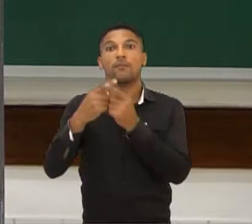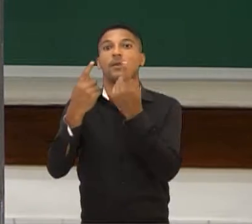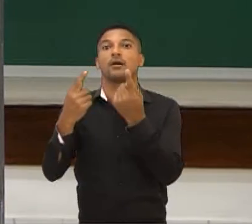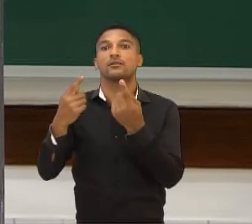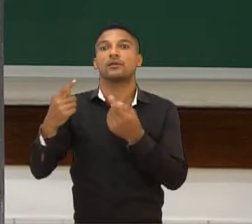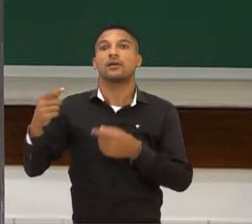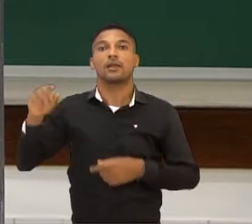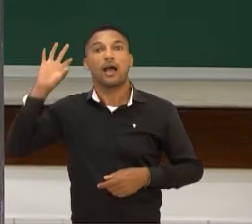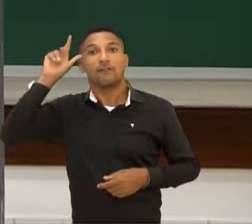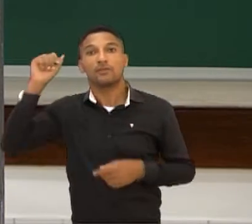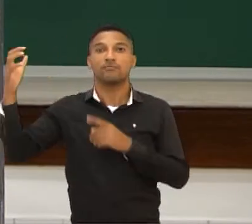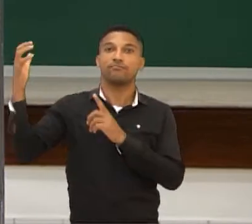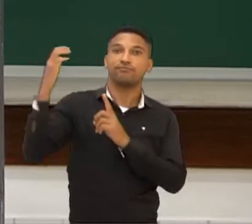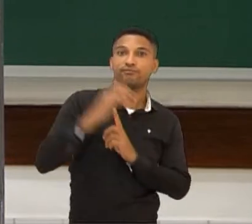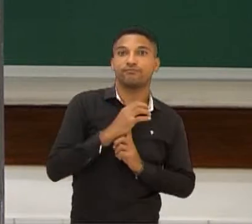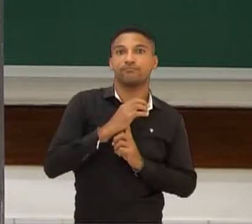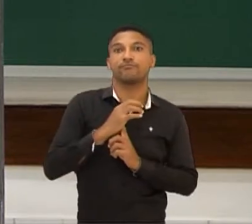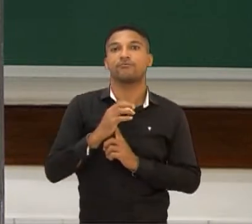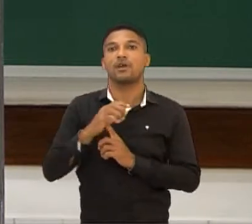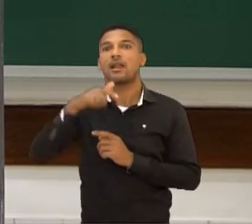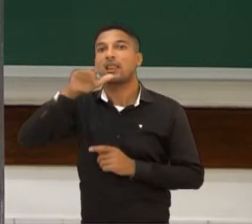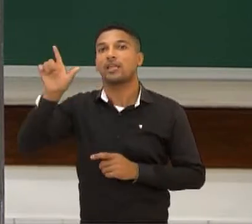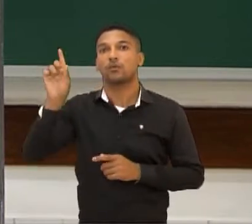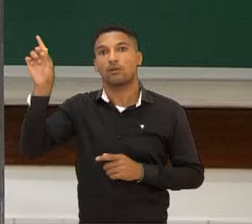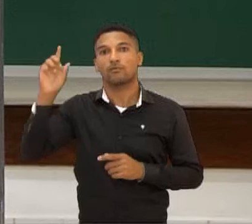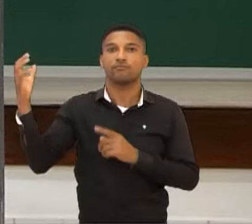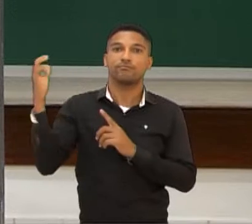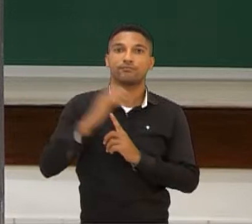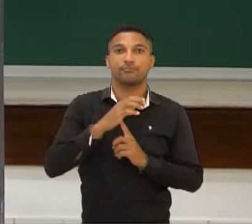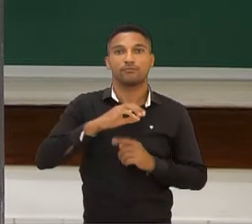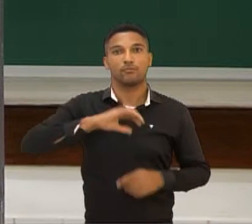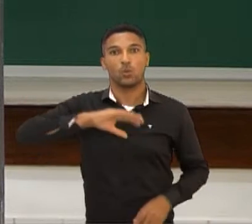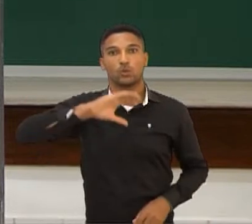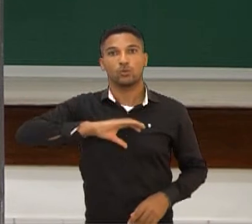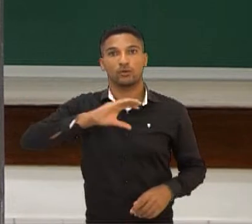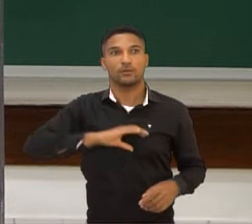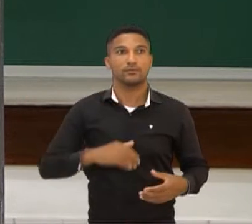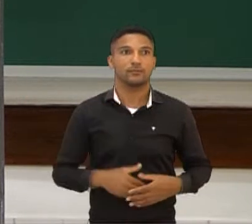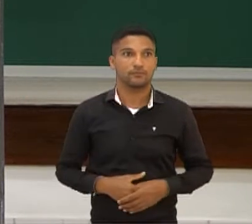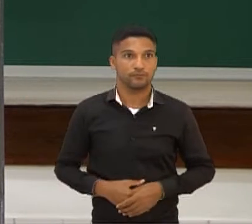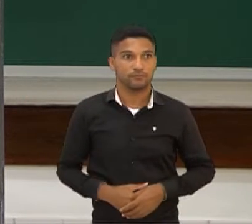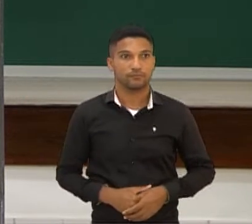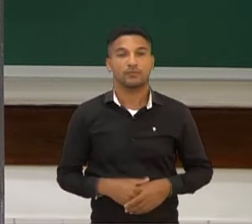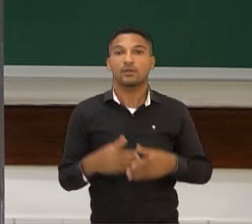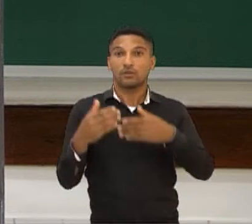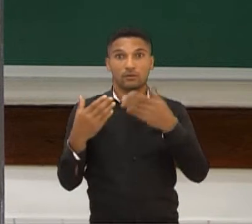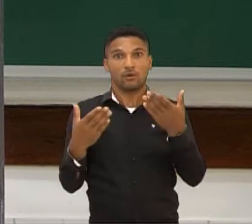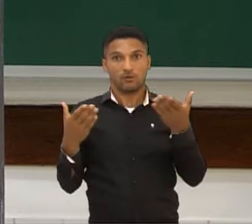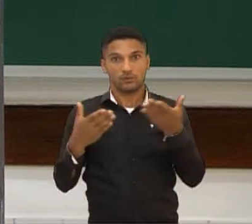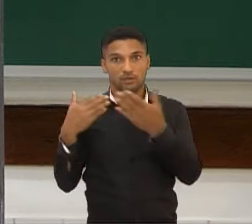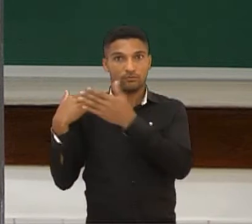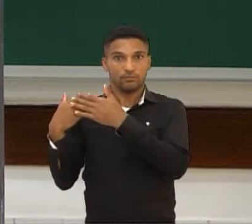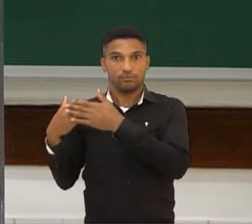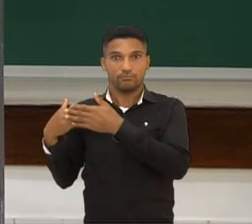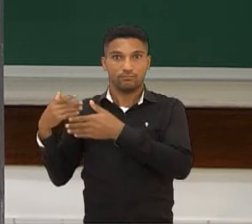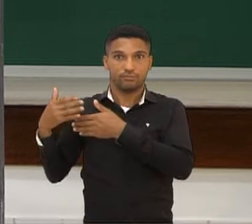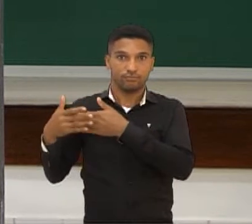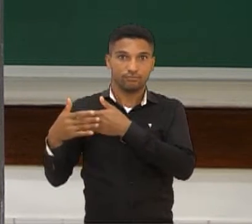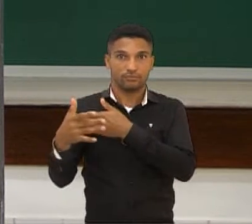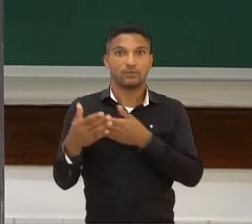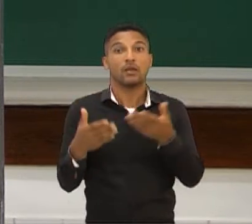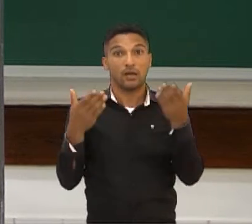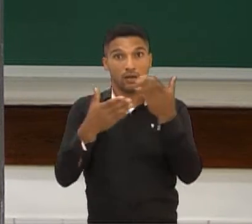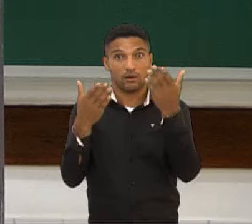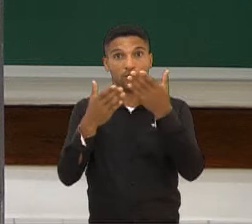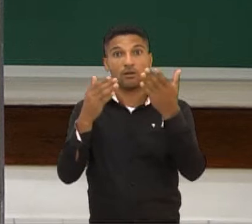africana. E depois de tudo que a gente já estudou, que vocês conheceram nessa aula, nós vamos fazer